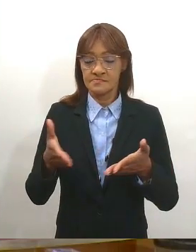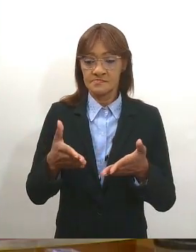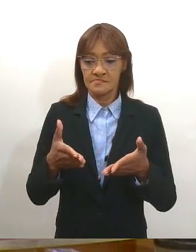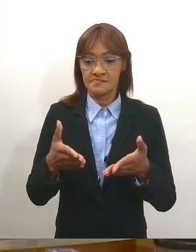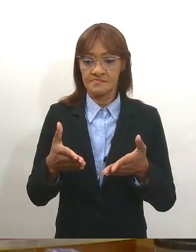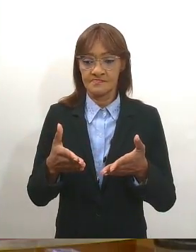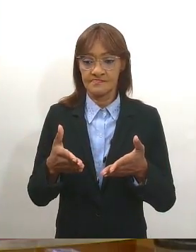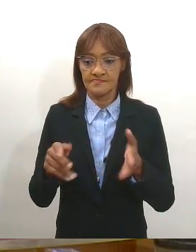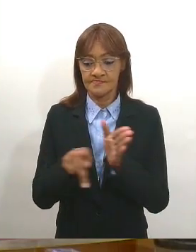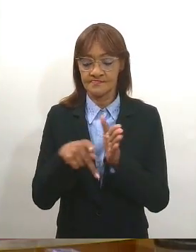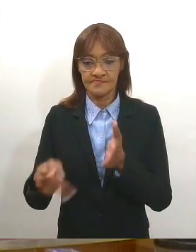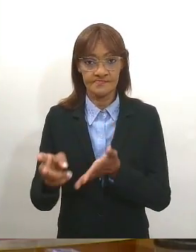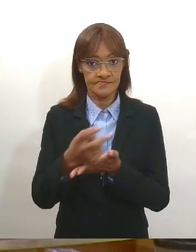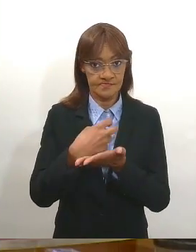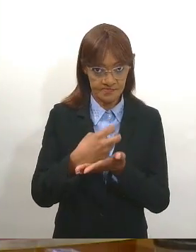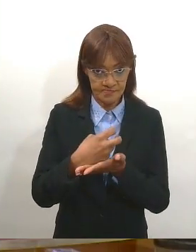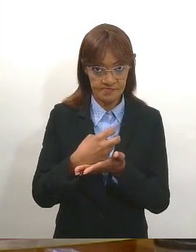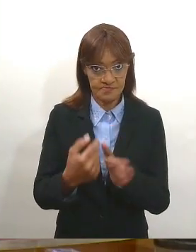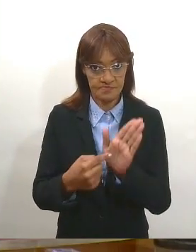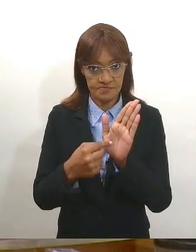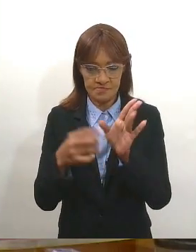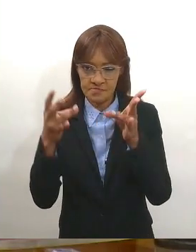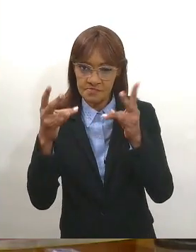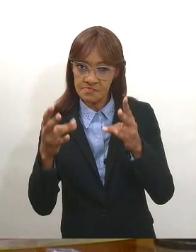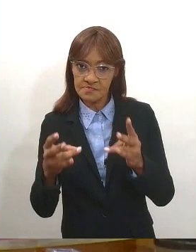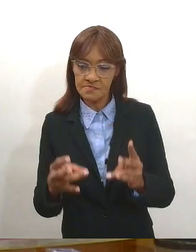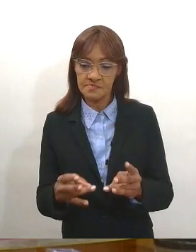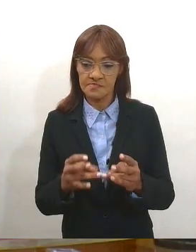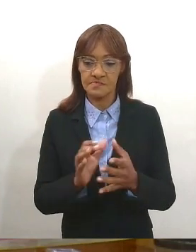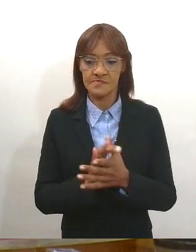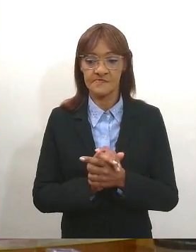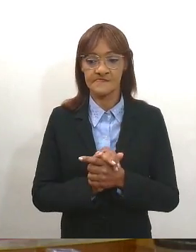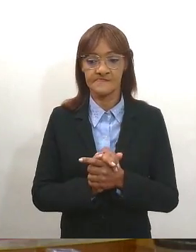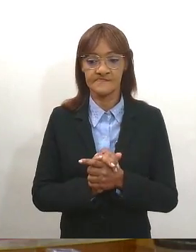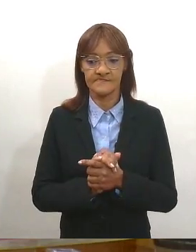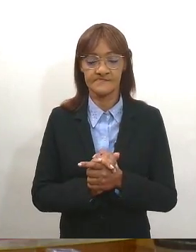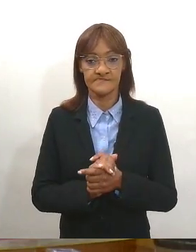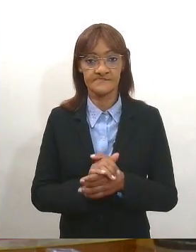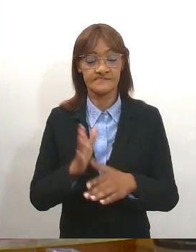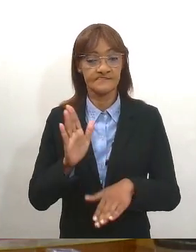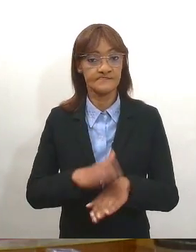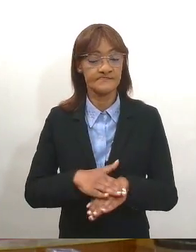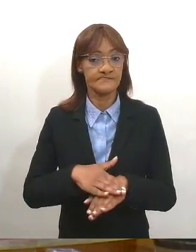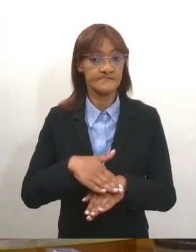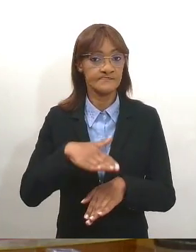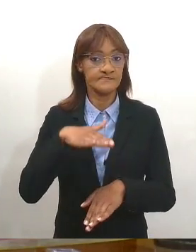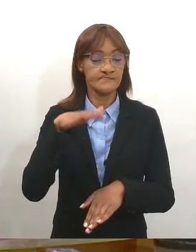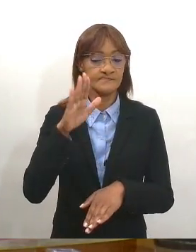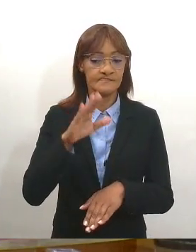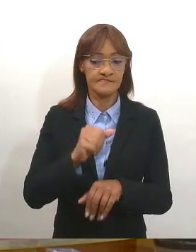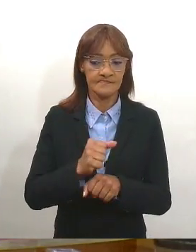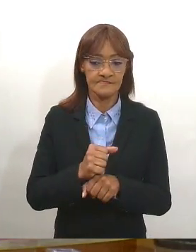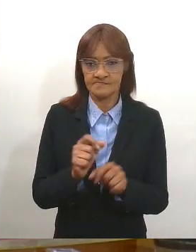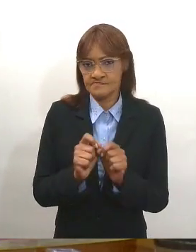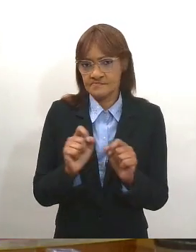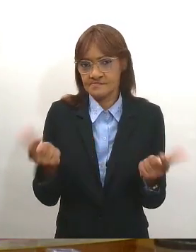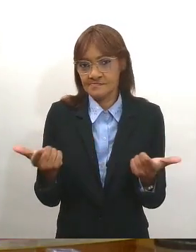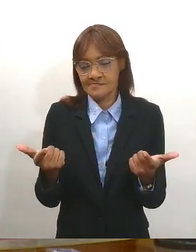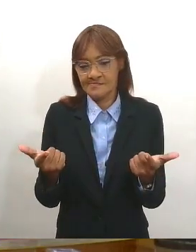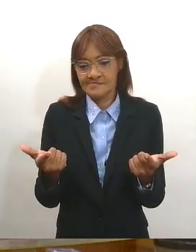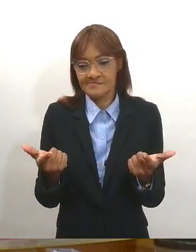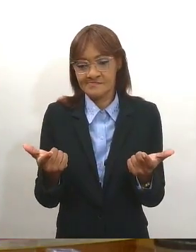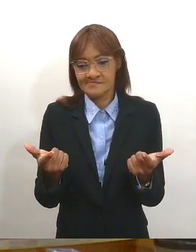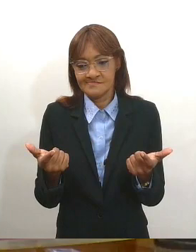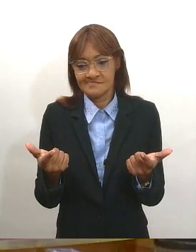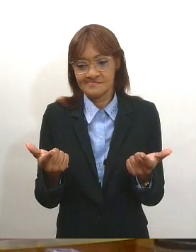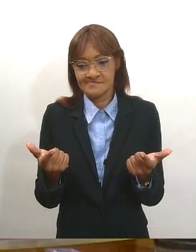detalhamento, as maiores receitas do DETRAN, lógico, foram das suas taxas. As